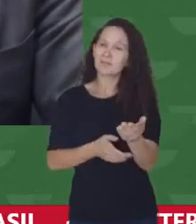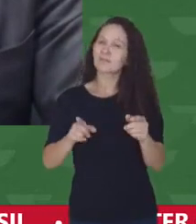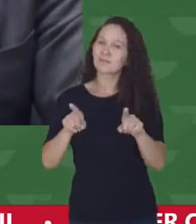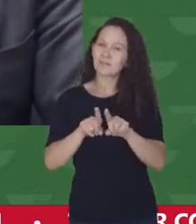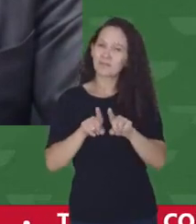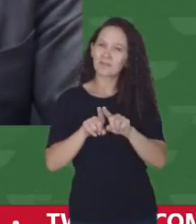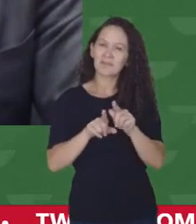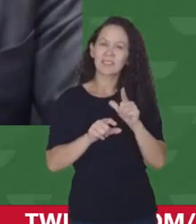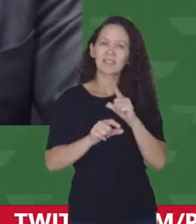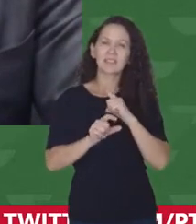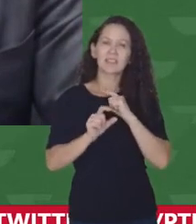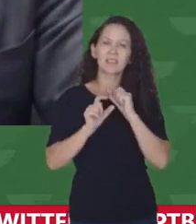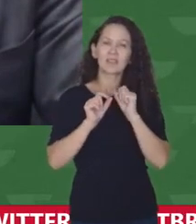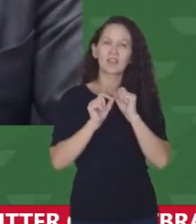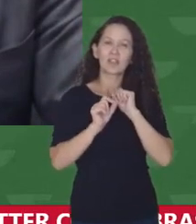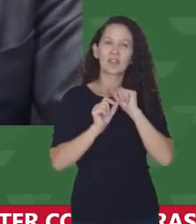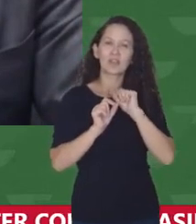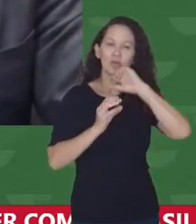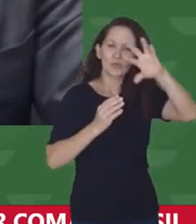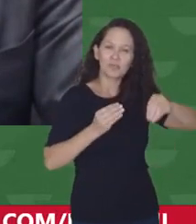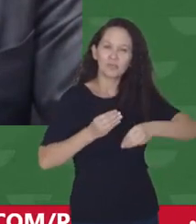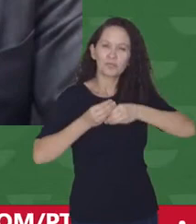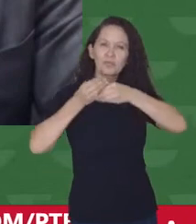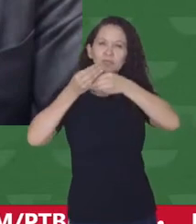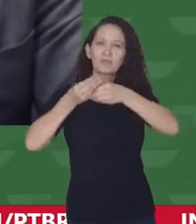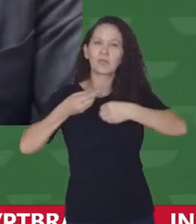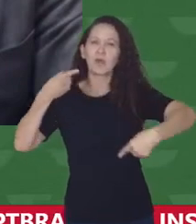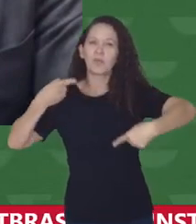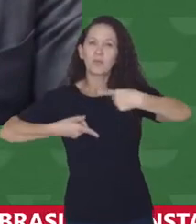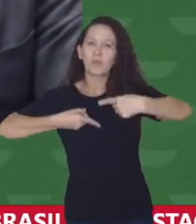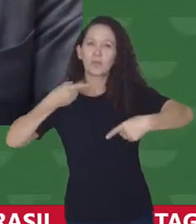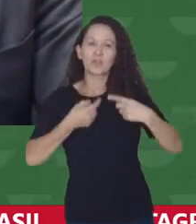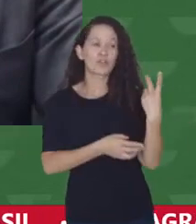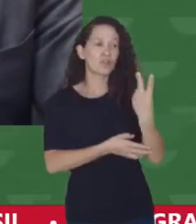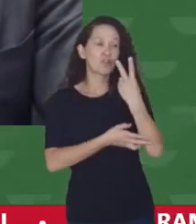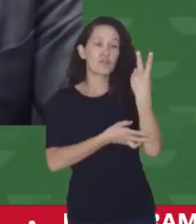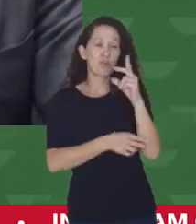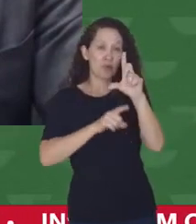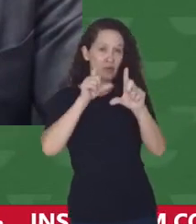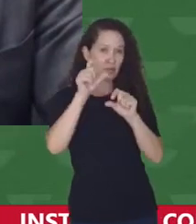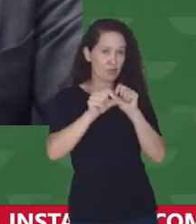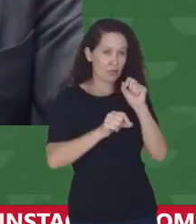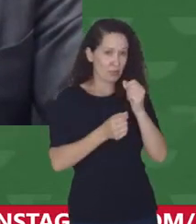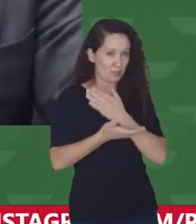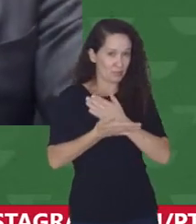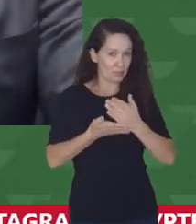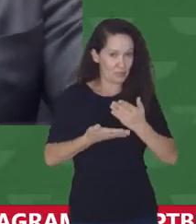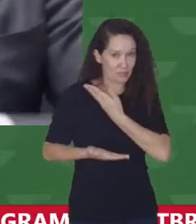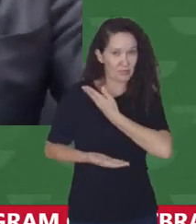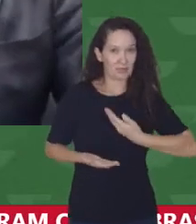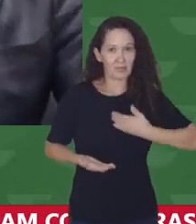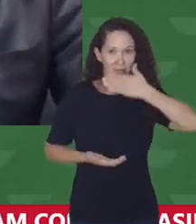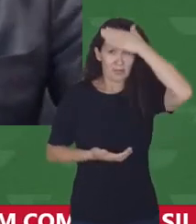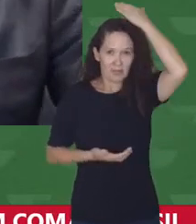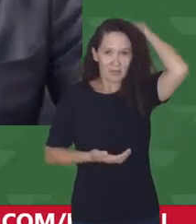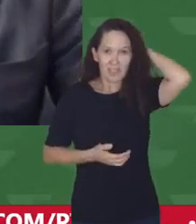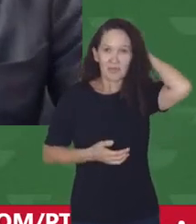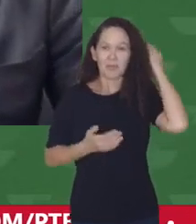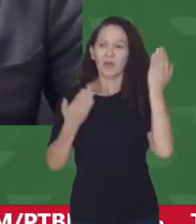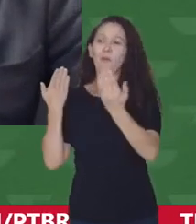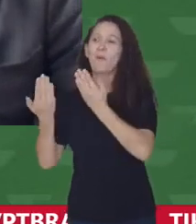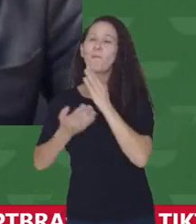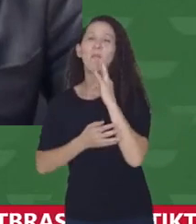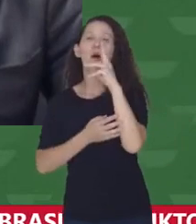também soma isso à política de preços adotada desde o governo Temer, que dolarizou